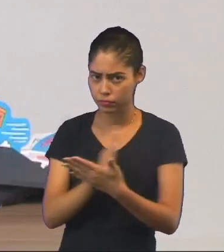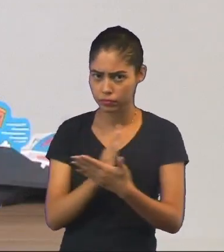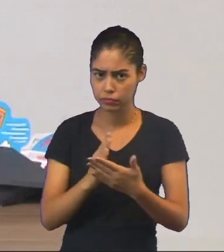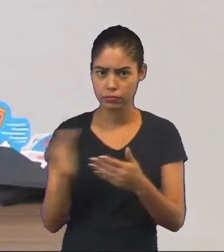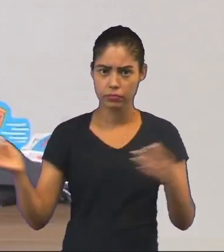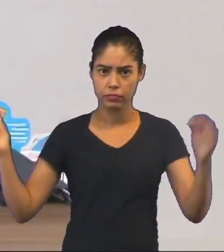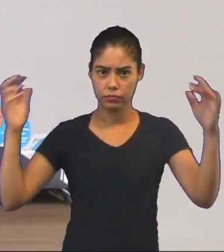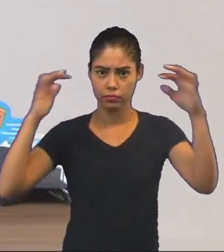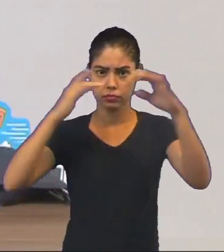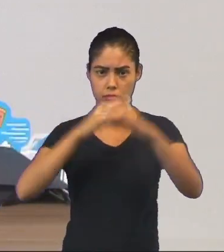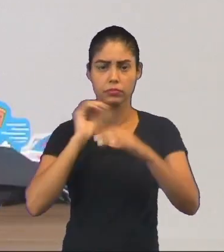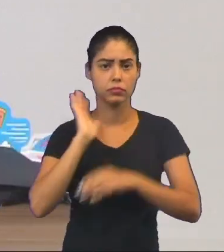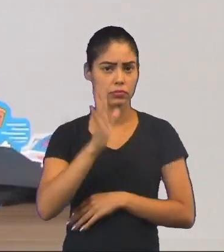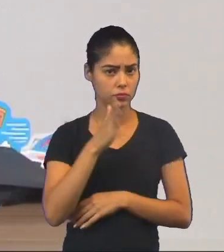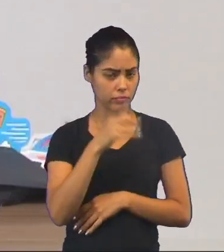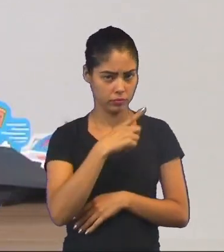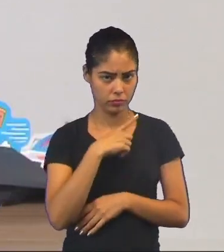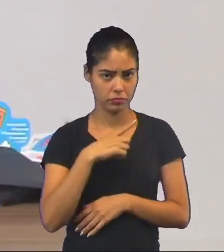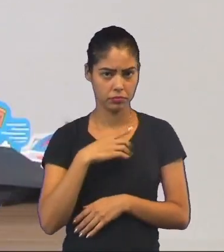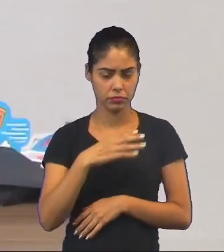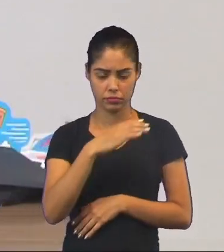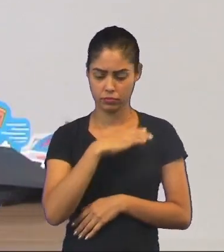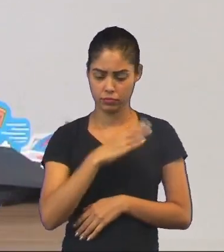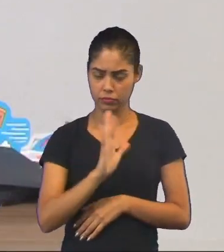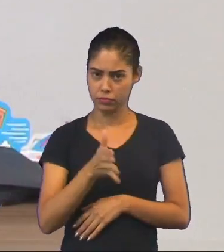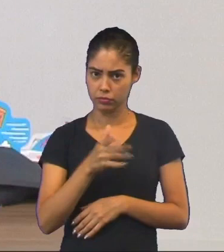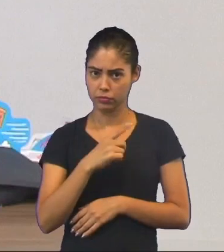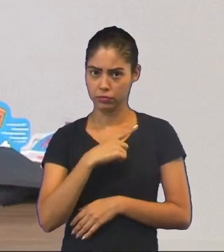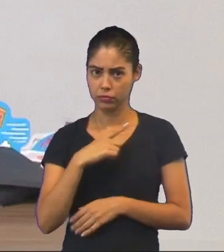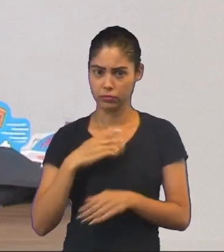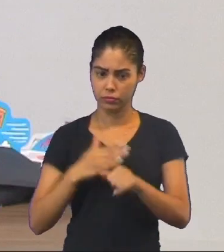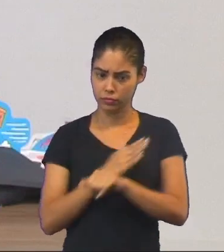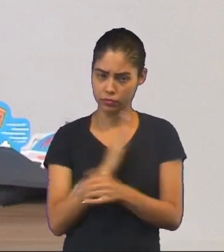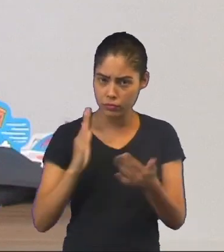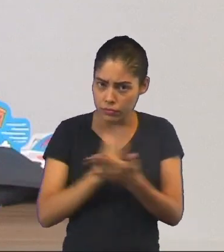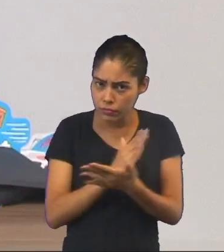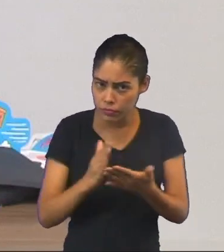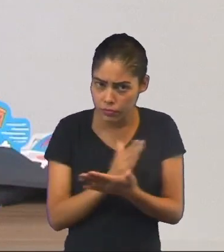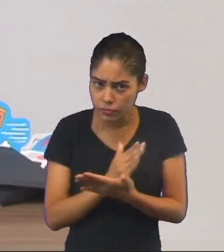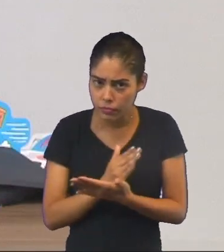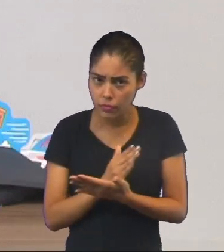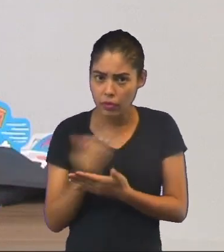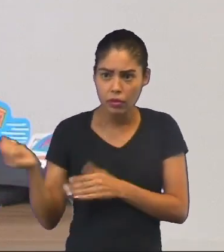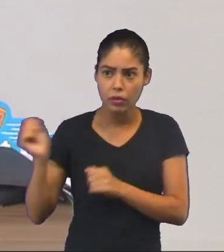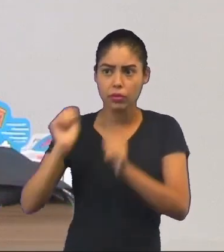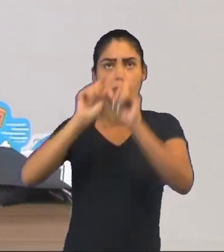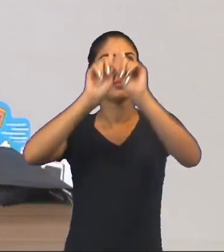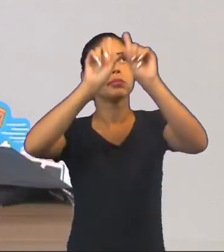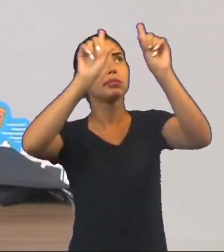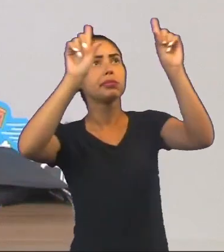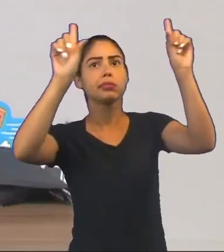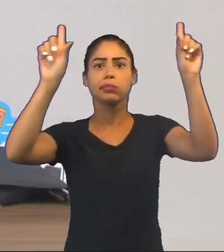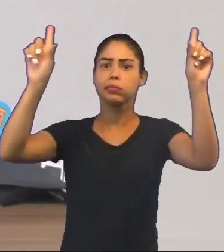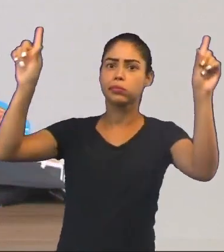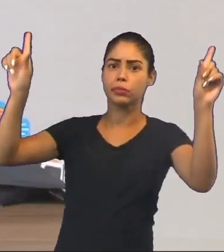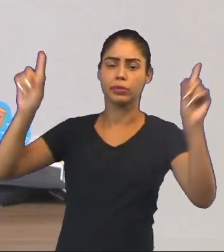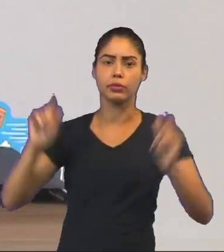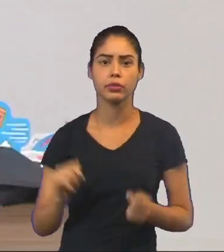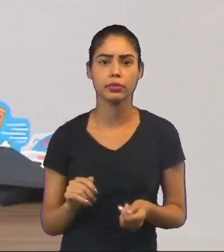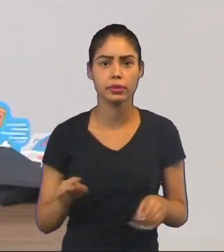aéreo? Será que aqui na nossa cidade, na cidade de Rio Branco, passa algum meio de transporte aéreo? Você já